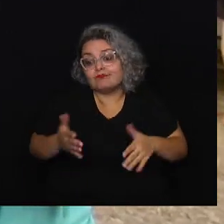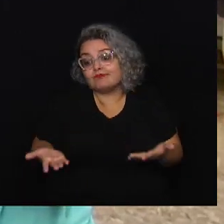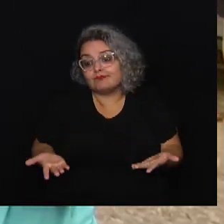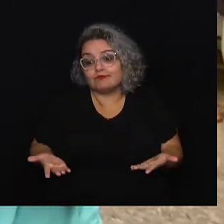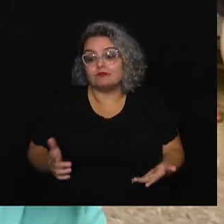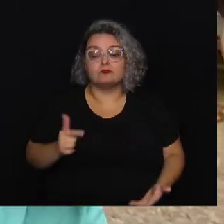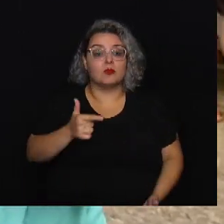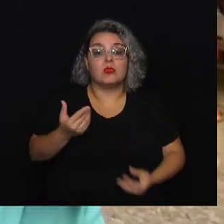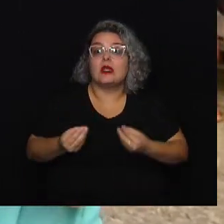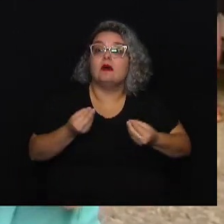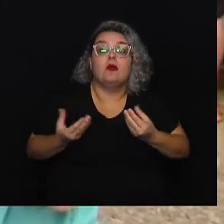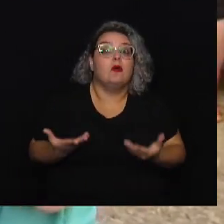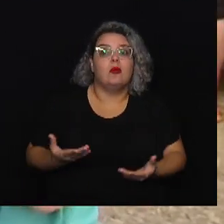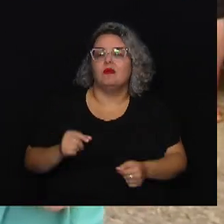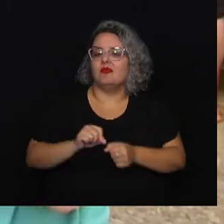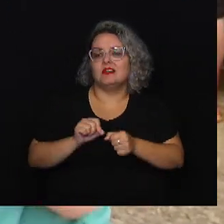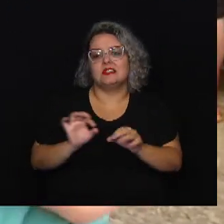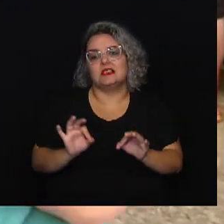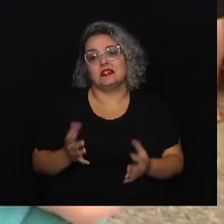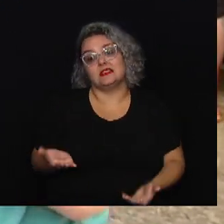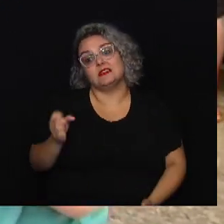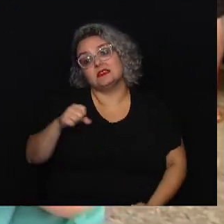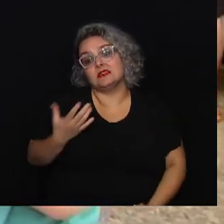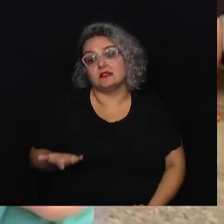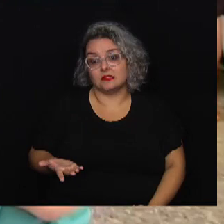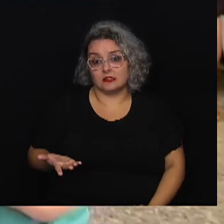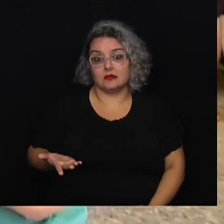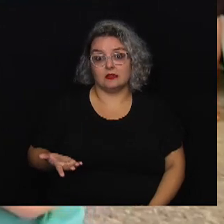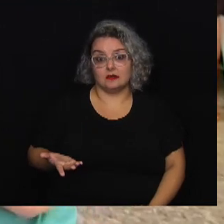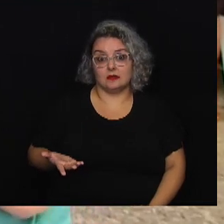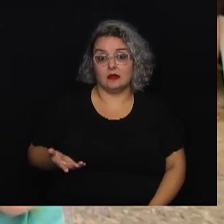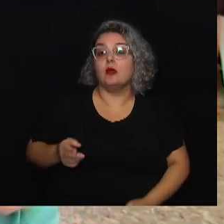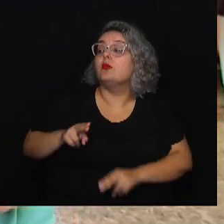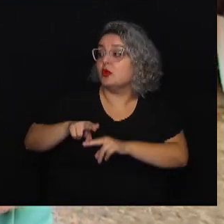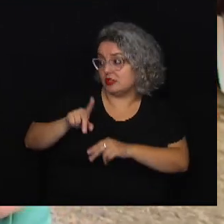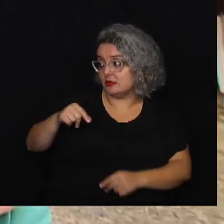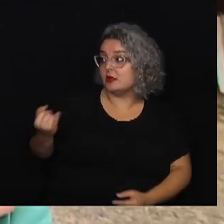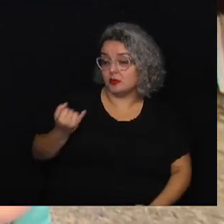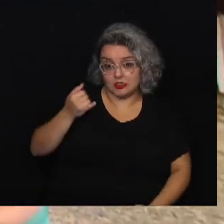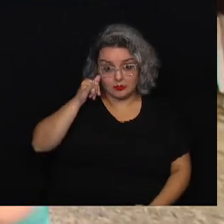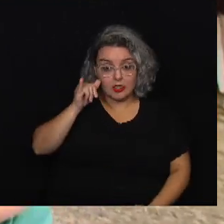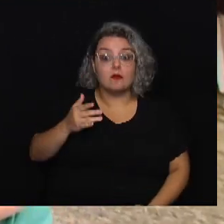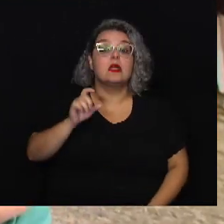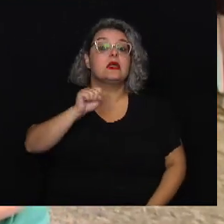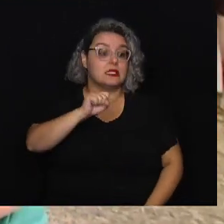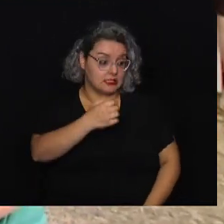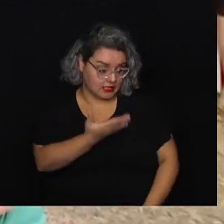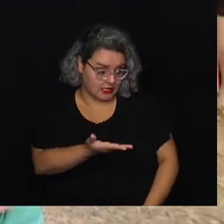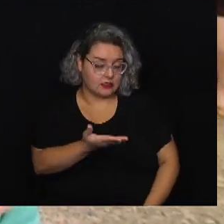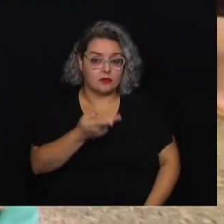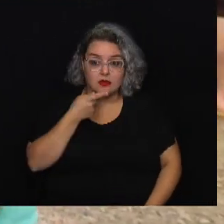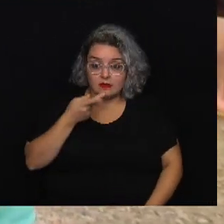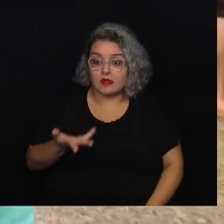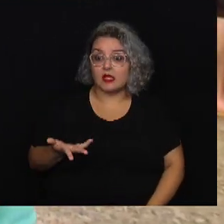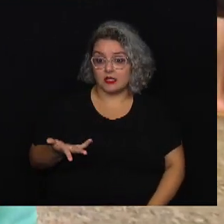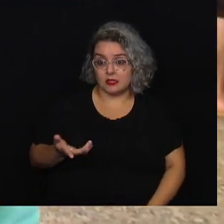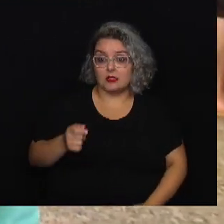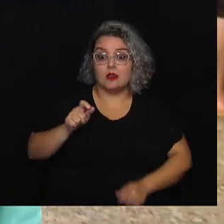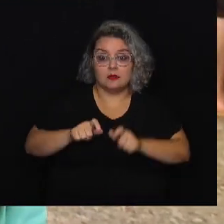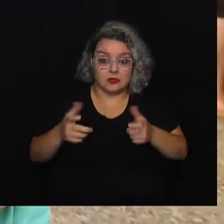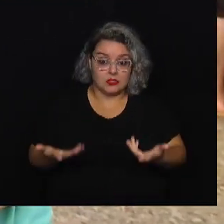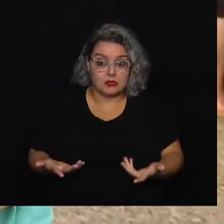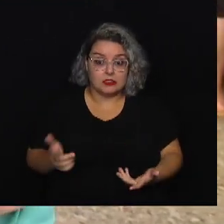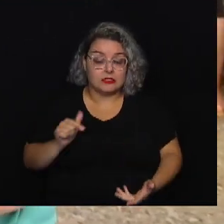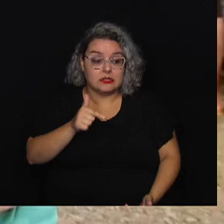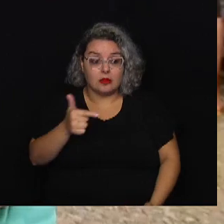não tem mais o que fazer, né? Sim. E mesmo a pessoa... Por isso que é importante a prevenção, né? Mesmo, igual eu ia falar, mesmo a pessoa às vezes não